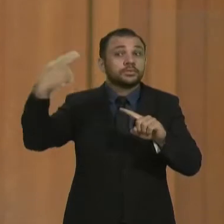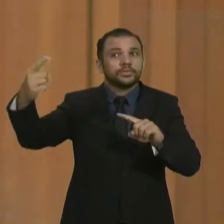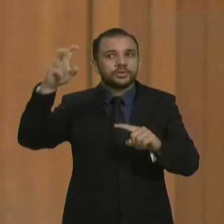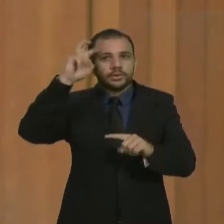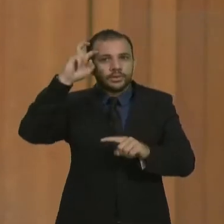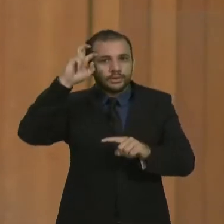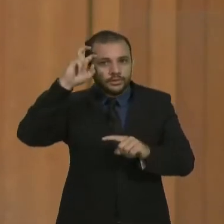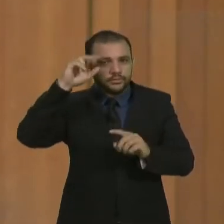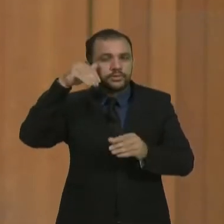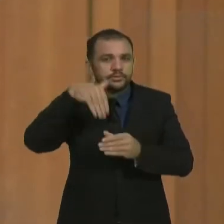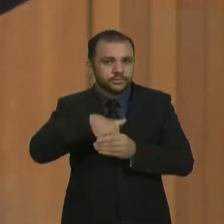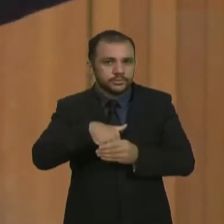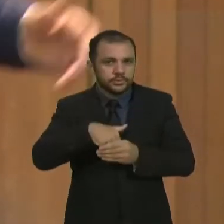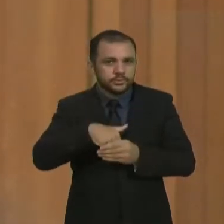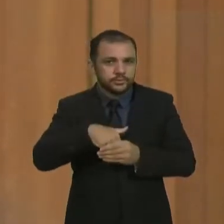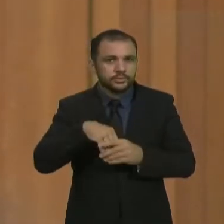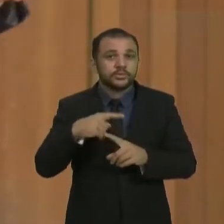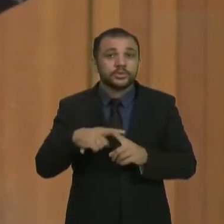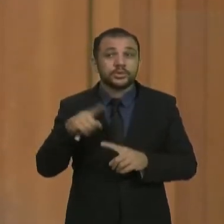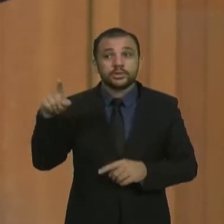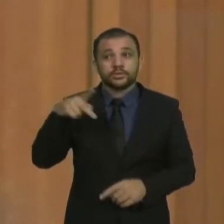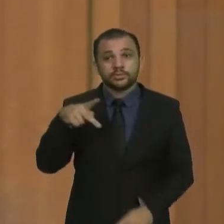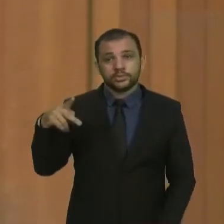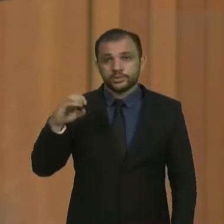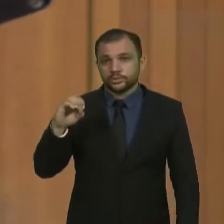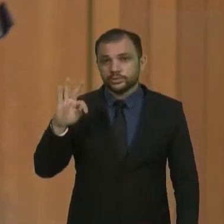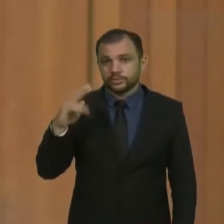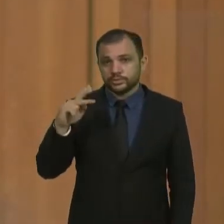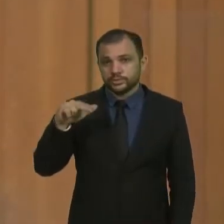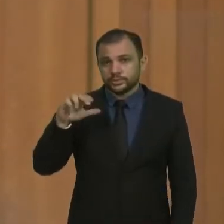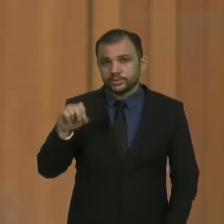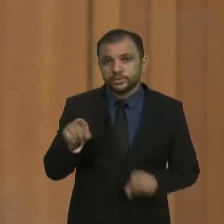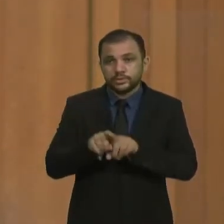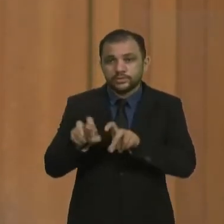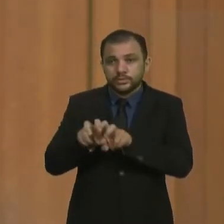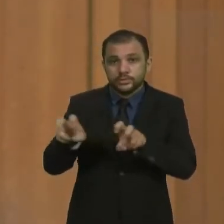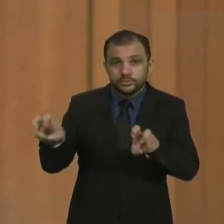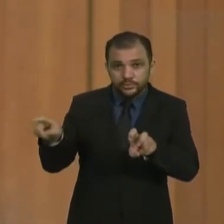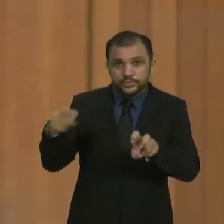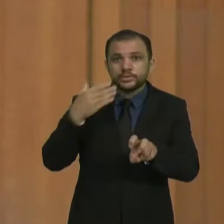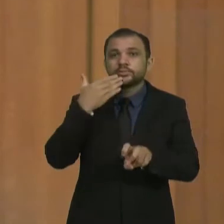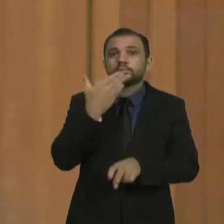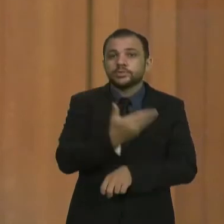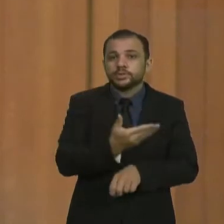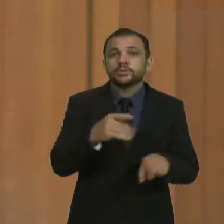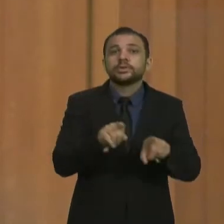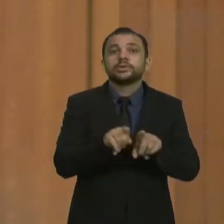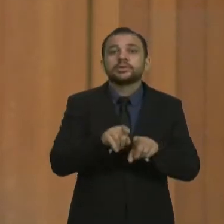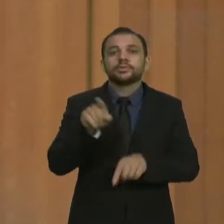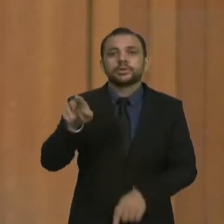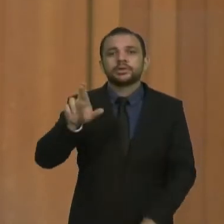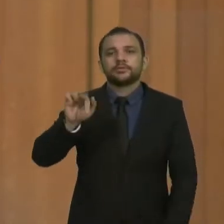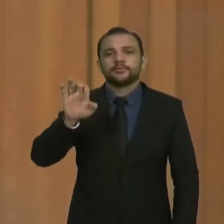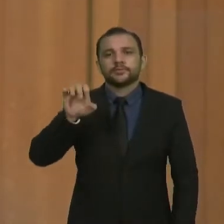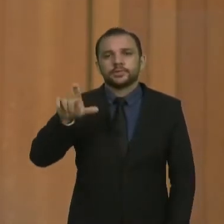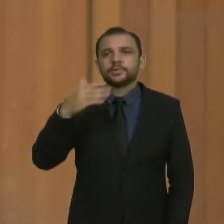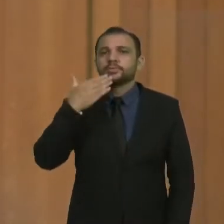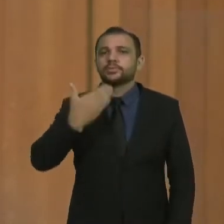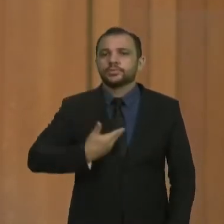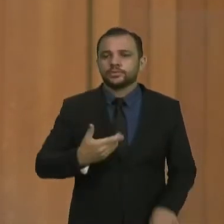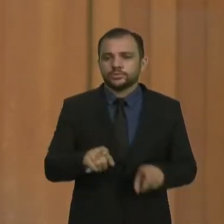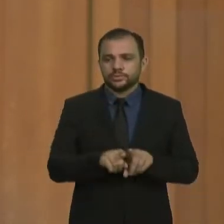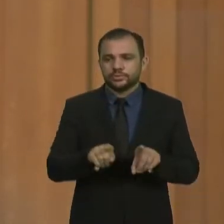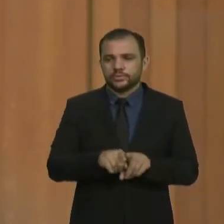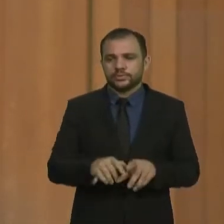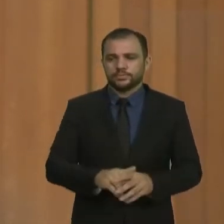a pedido do presidente Otelino, a pedido da mesa e a pedido também do deputado Rafael Leitor, que me procurou